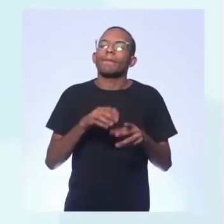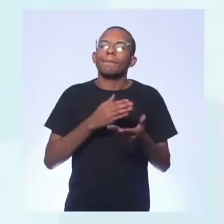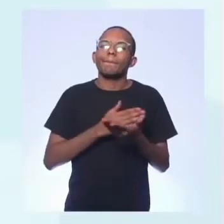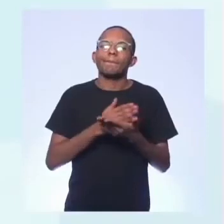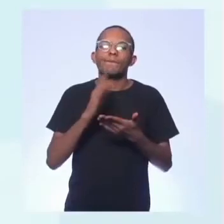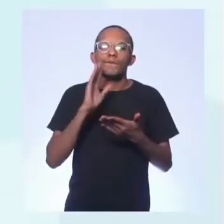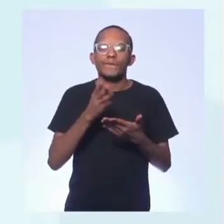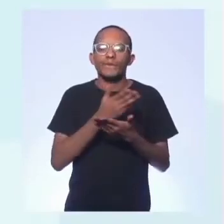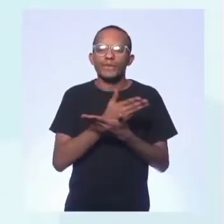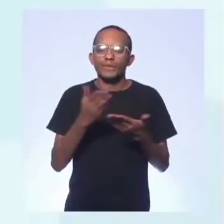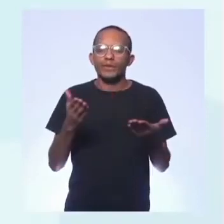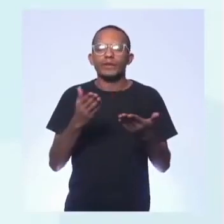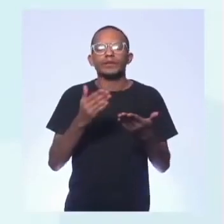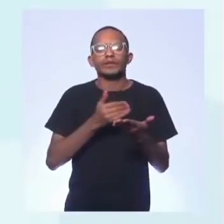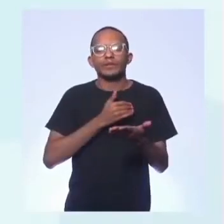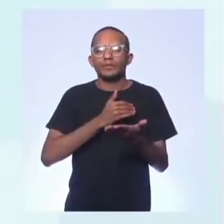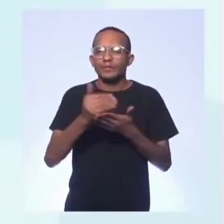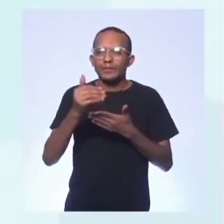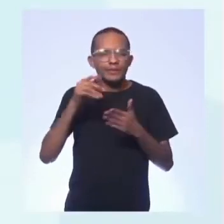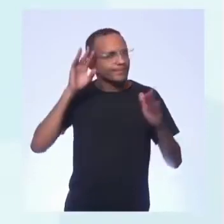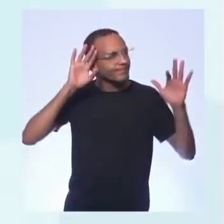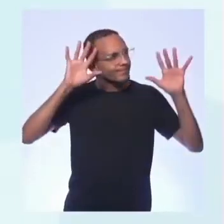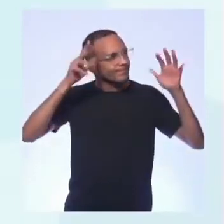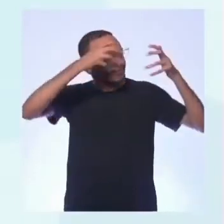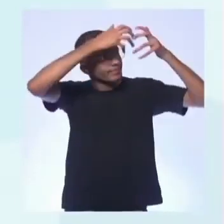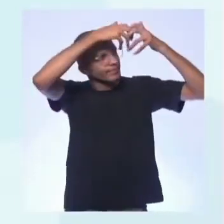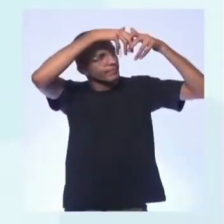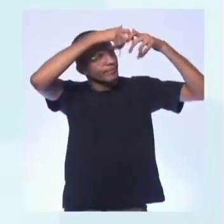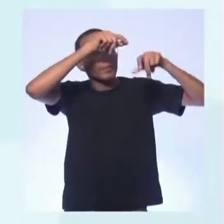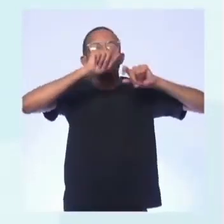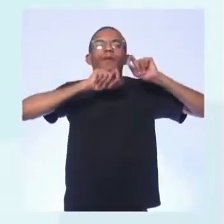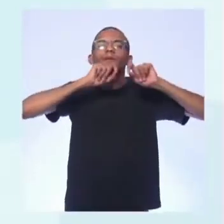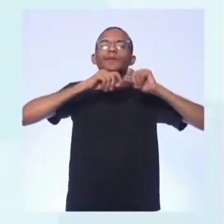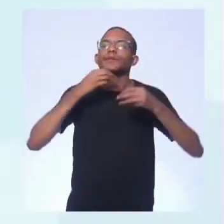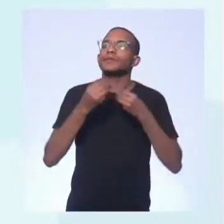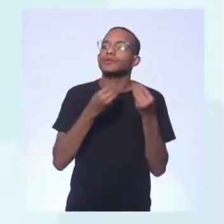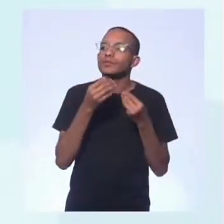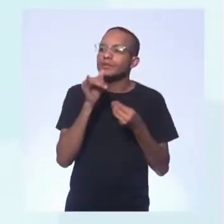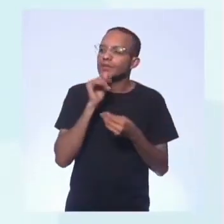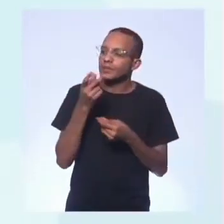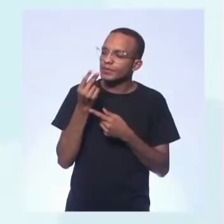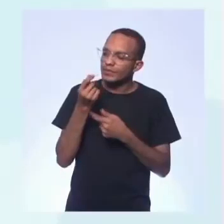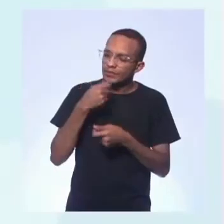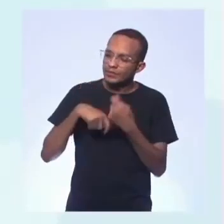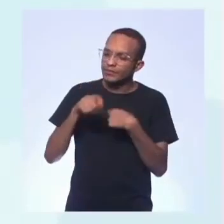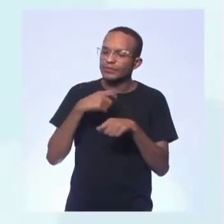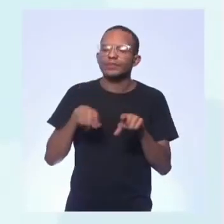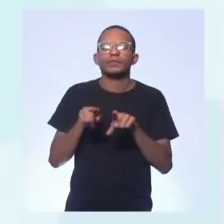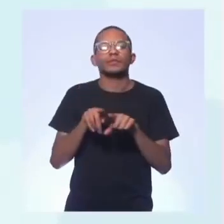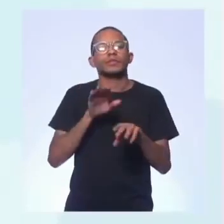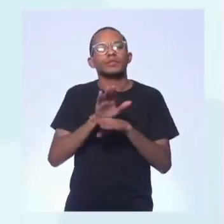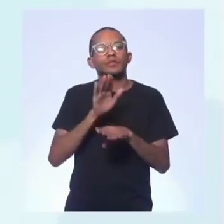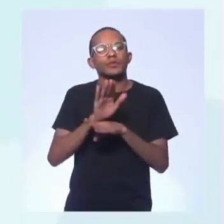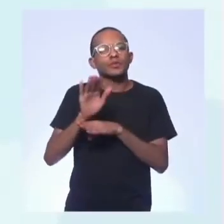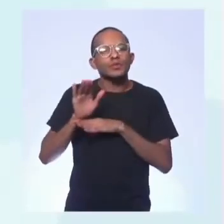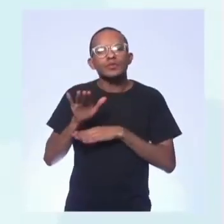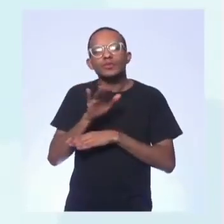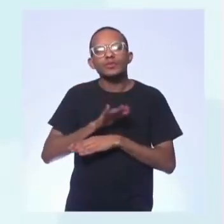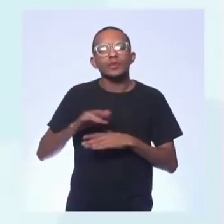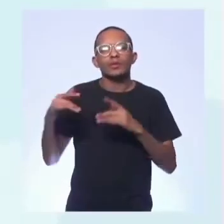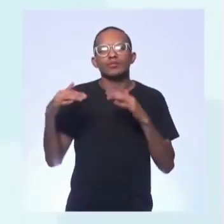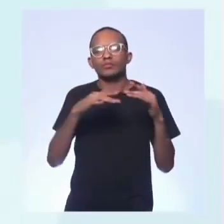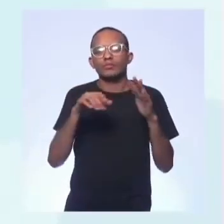já para vocês começarem a pensar. Como o capitalismo contribuiu para